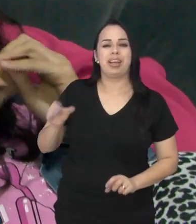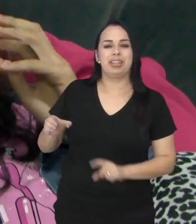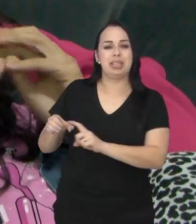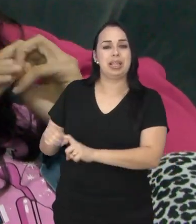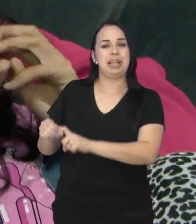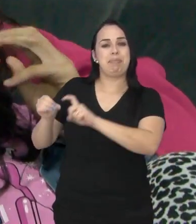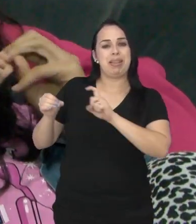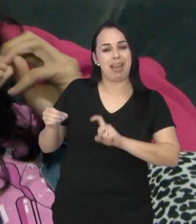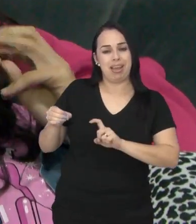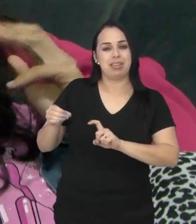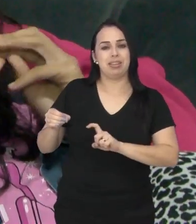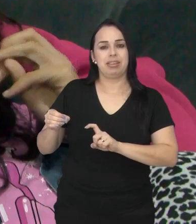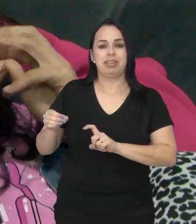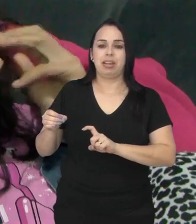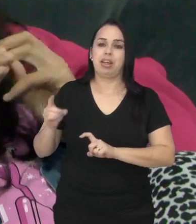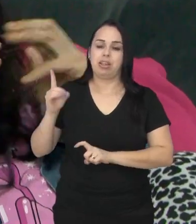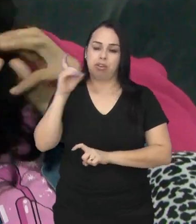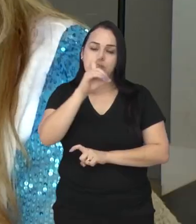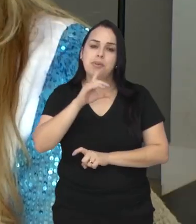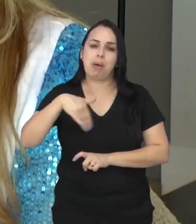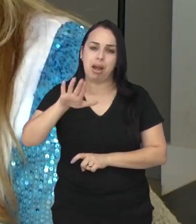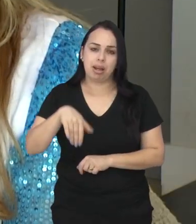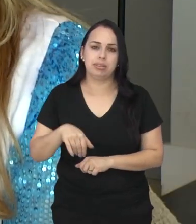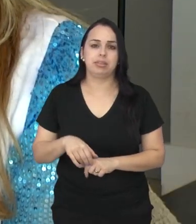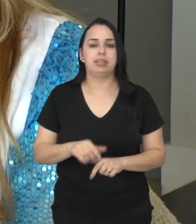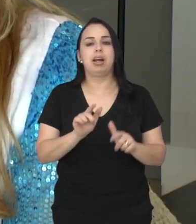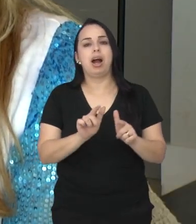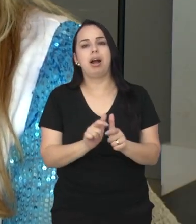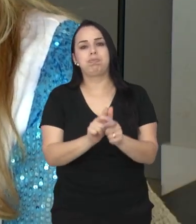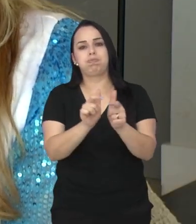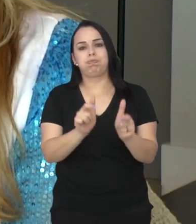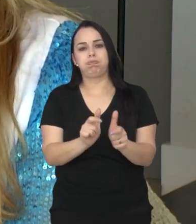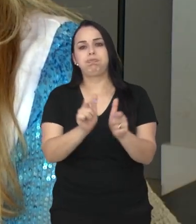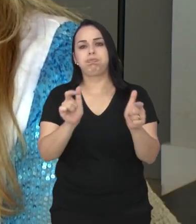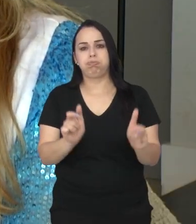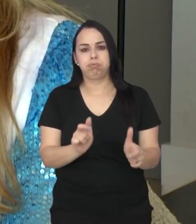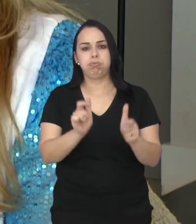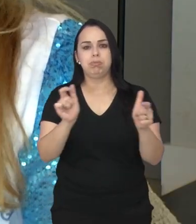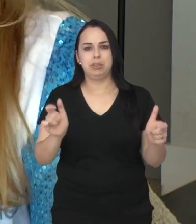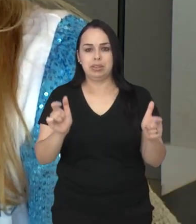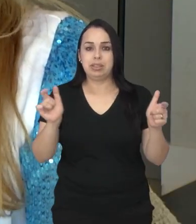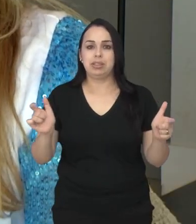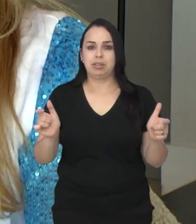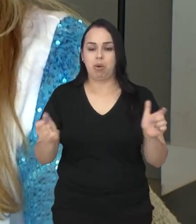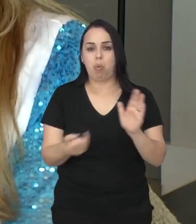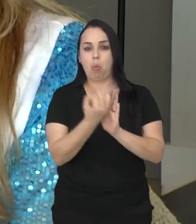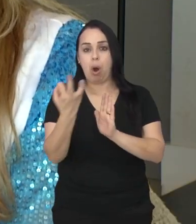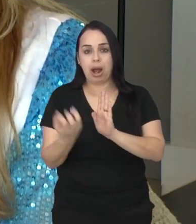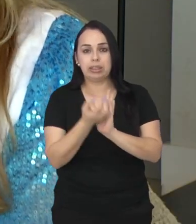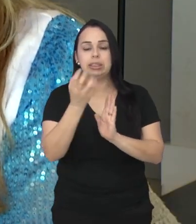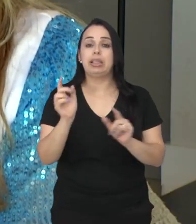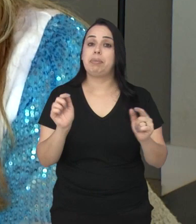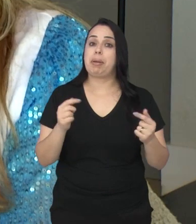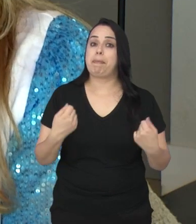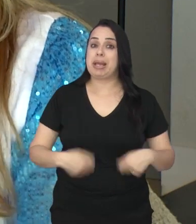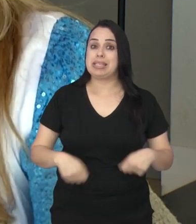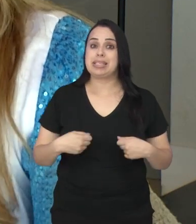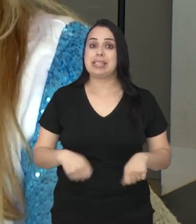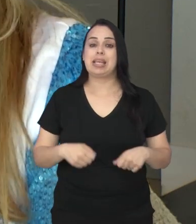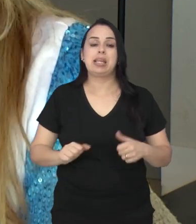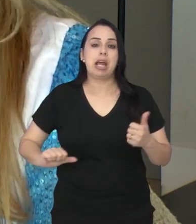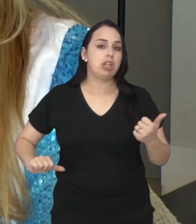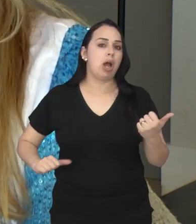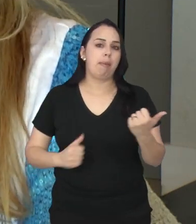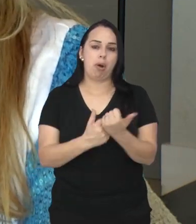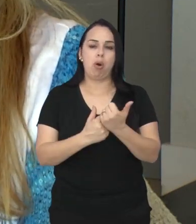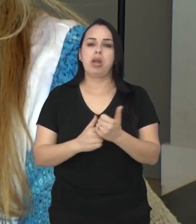filho assim, mas com certeza, né? Que é mais difícil. Um público que vem aumentando de quantidade e é um público que precisa de